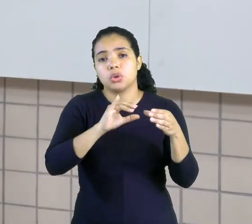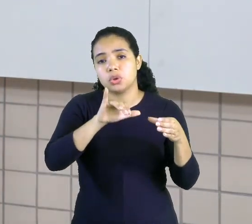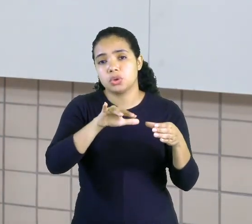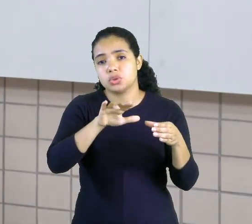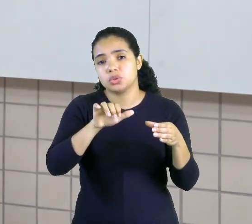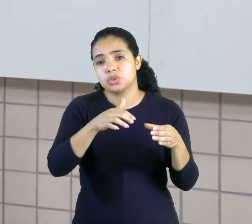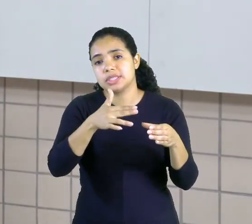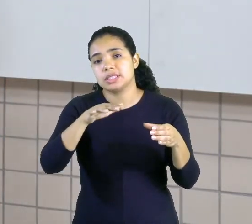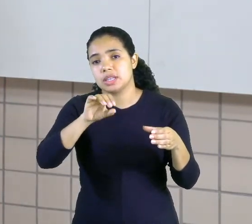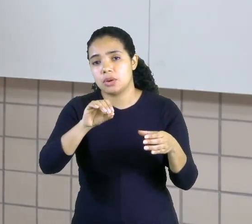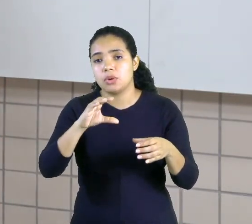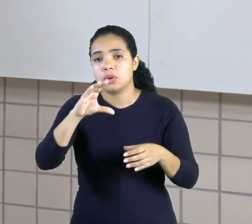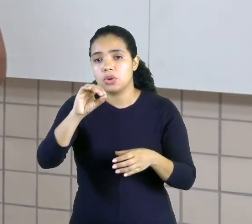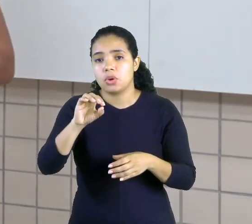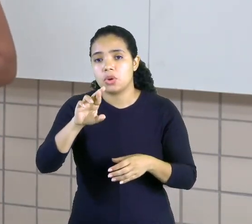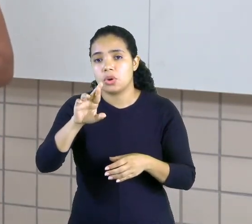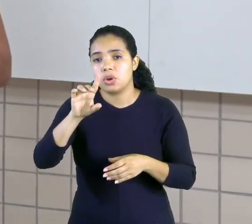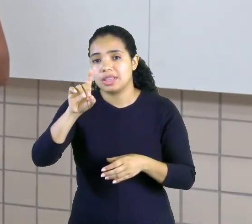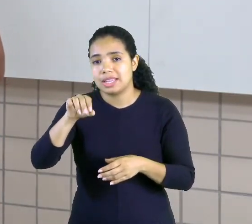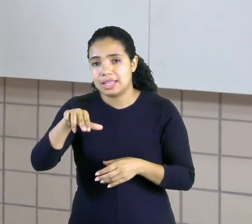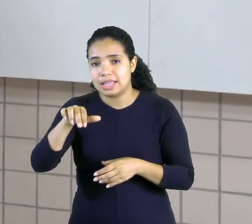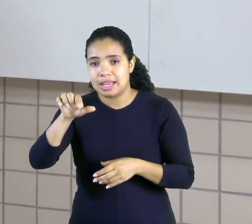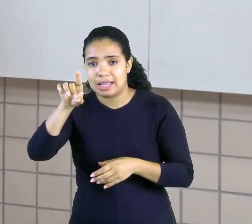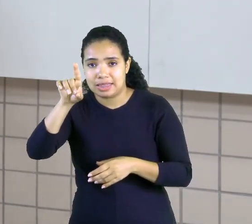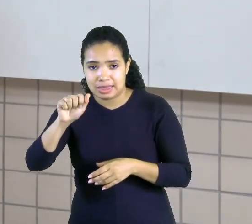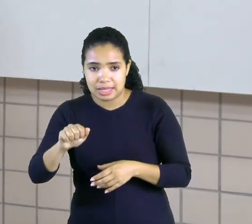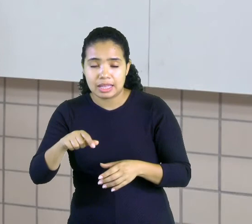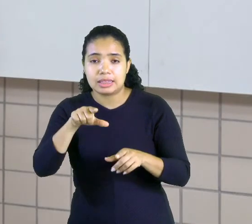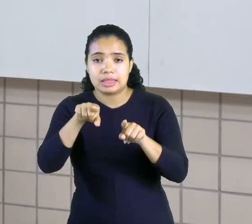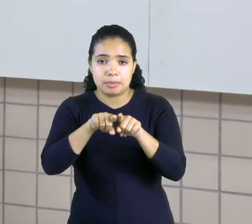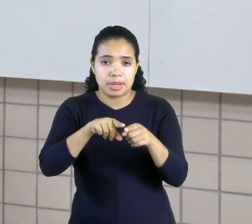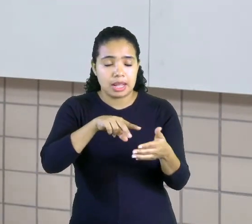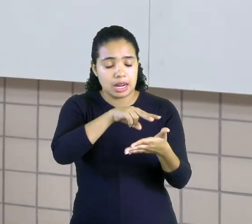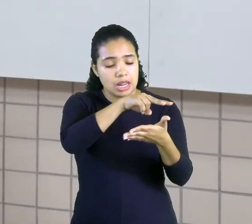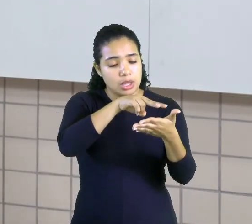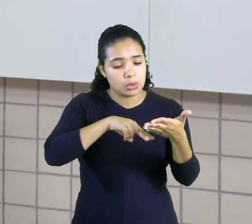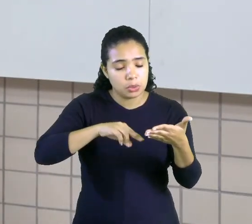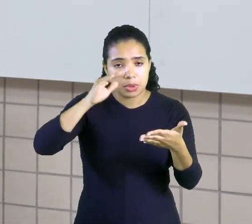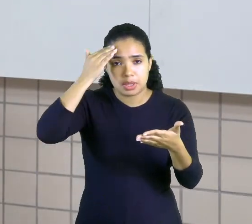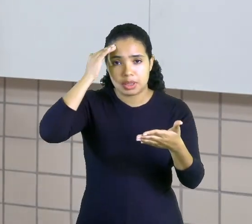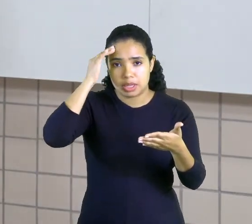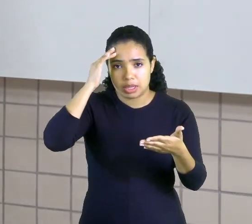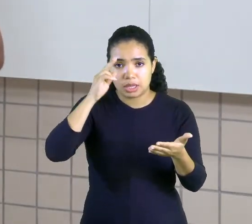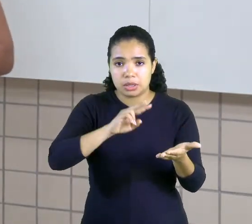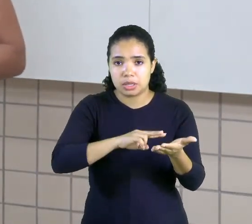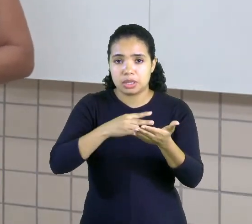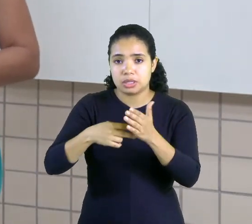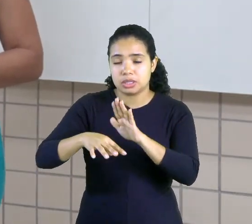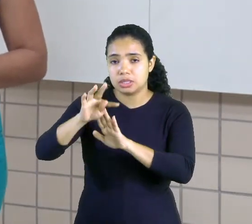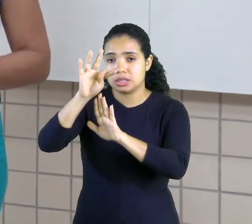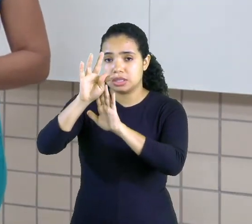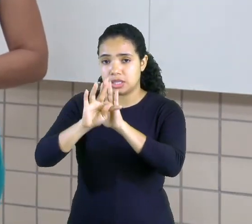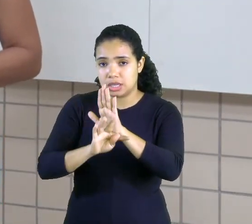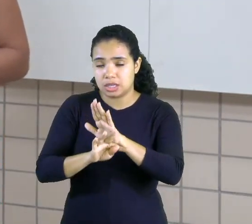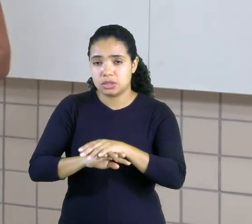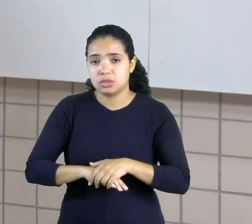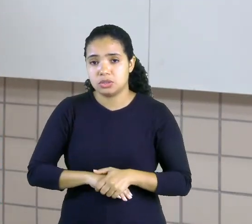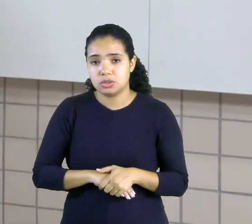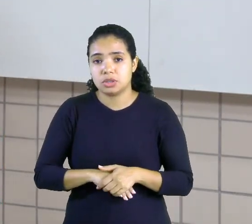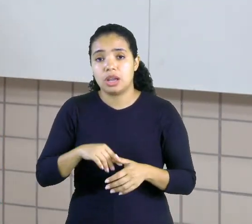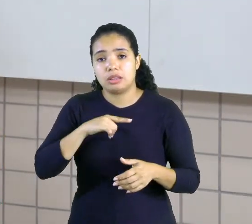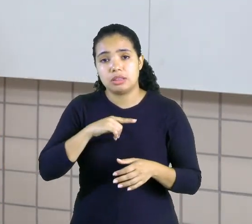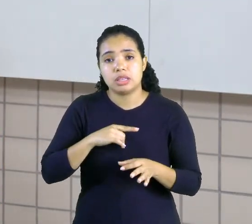coordenadas, além da apreciação pela leitura, compreensão e interpretação de texto. Tenho